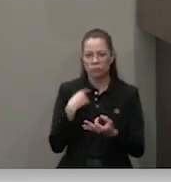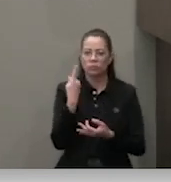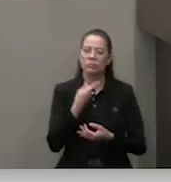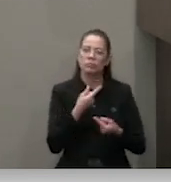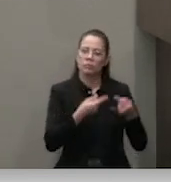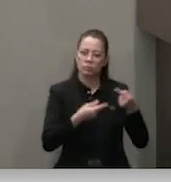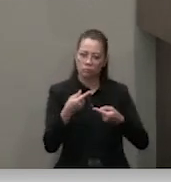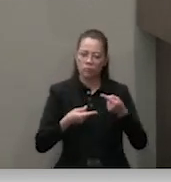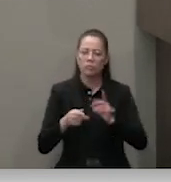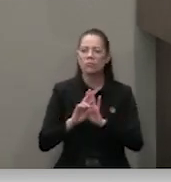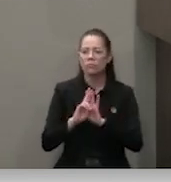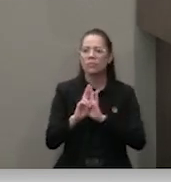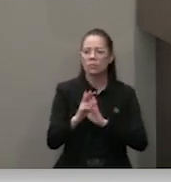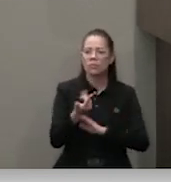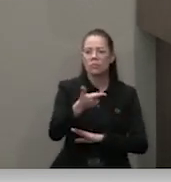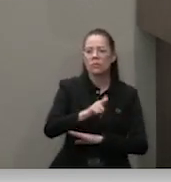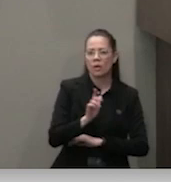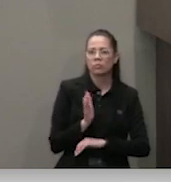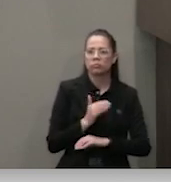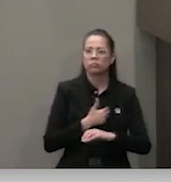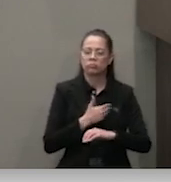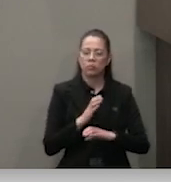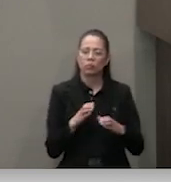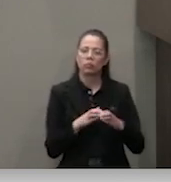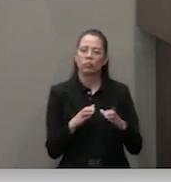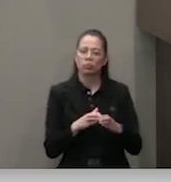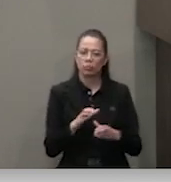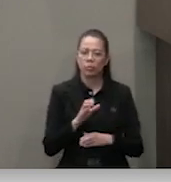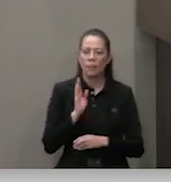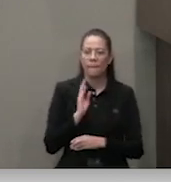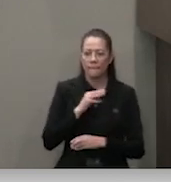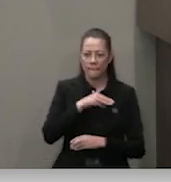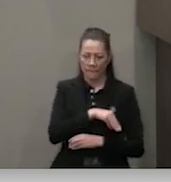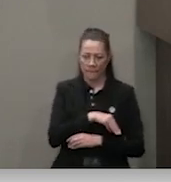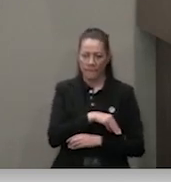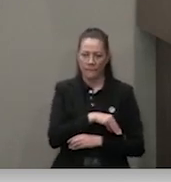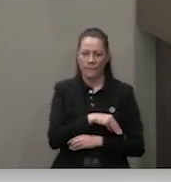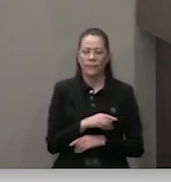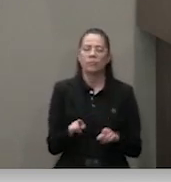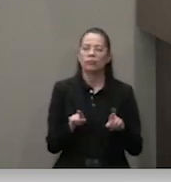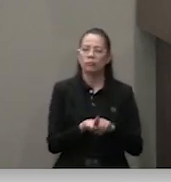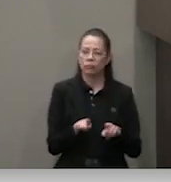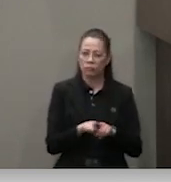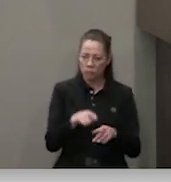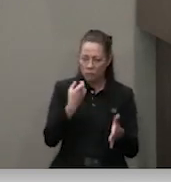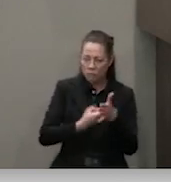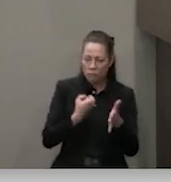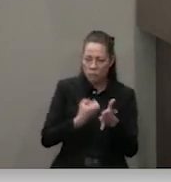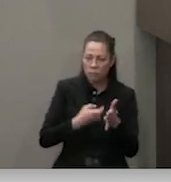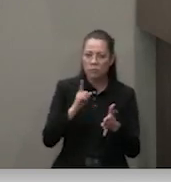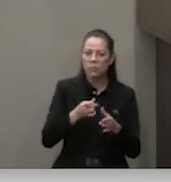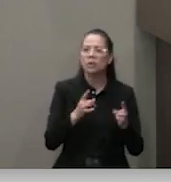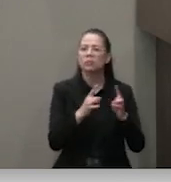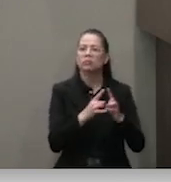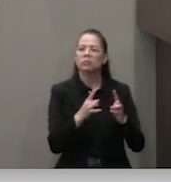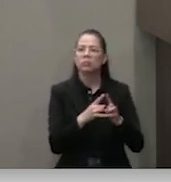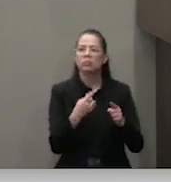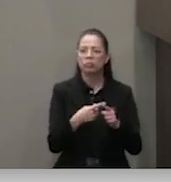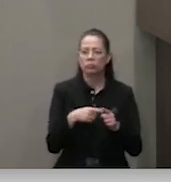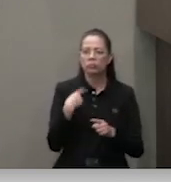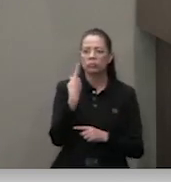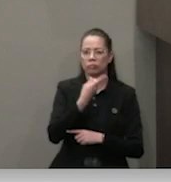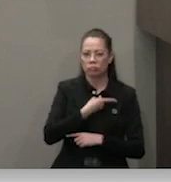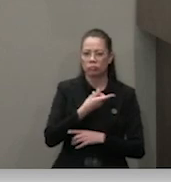estaremos representando mais uma vez Nossa classe brigadiana nossos Bombeiros Militares e brigando por aquilo que é uma instituição Pois é nosso